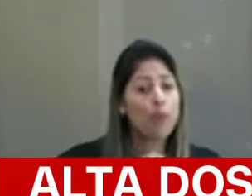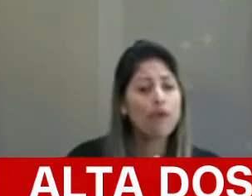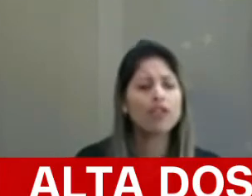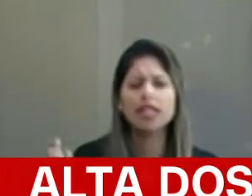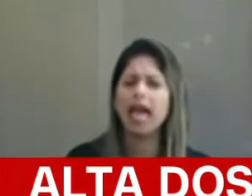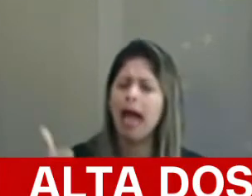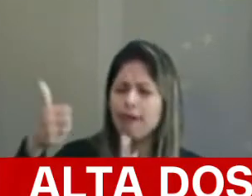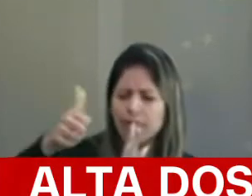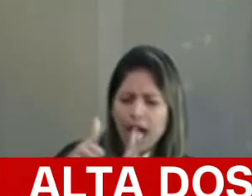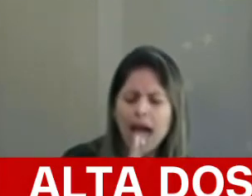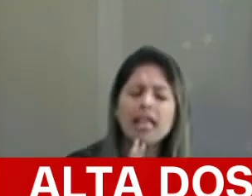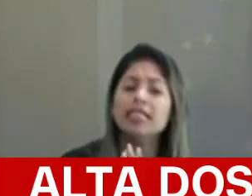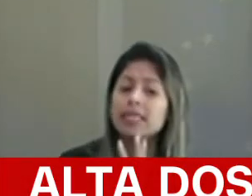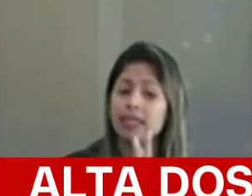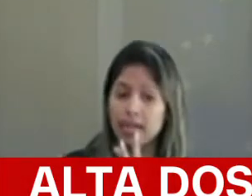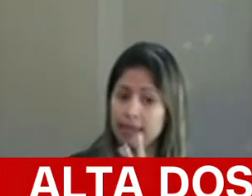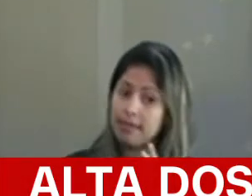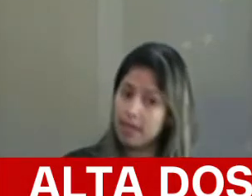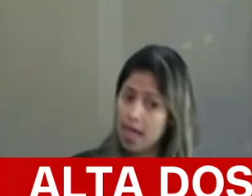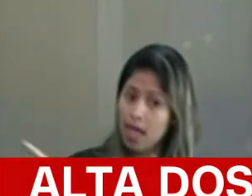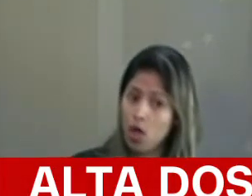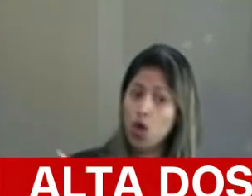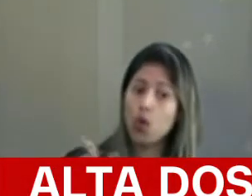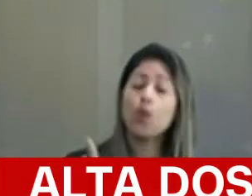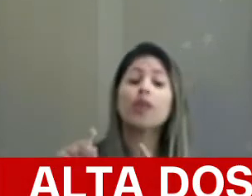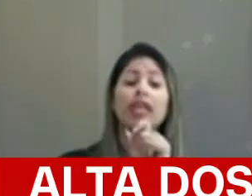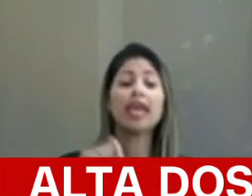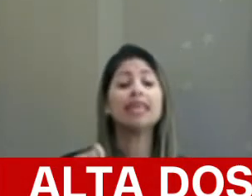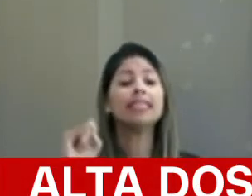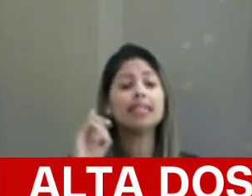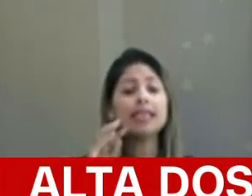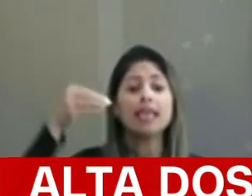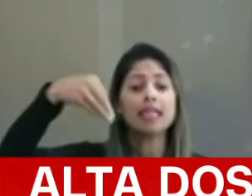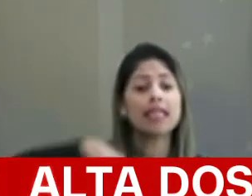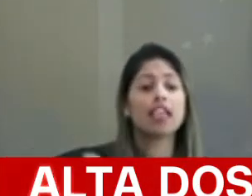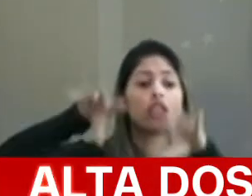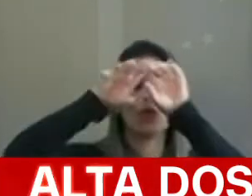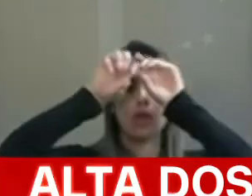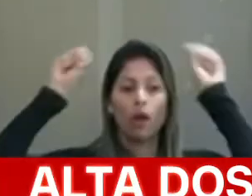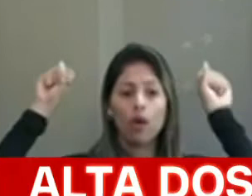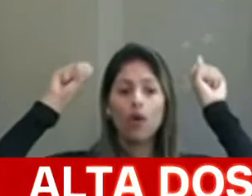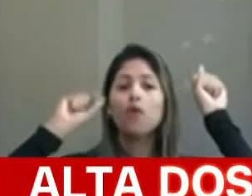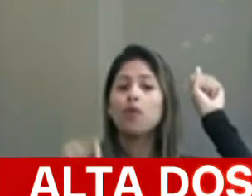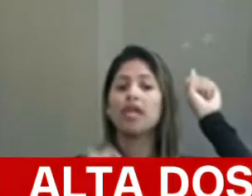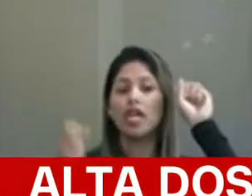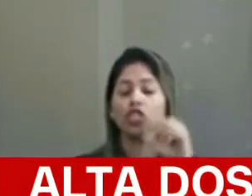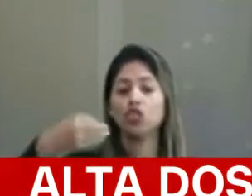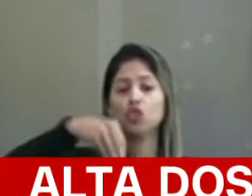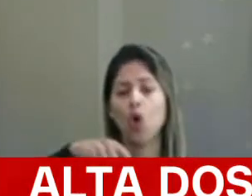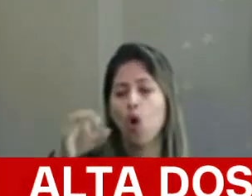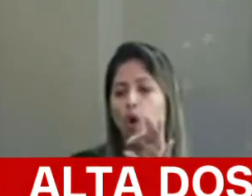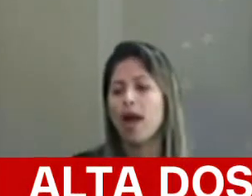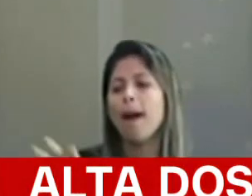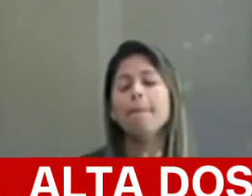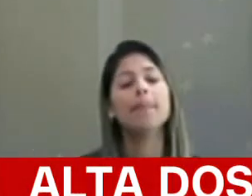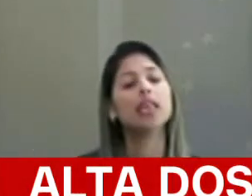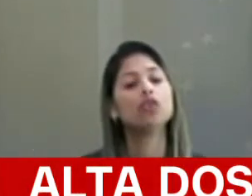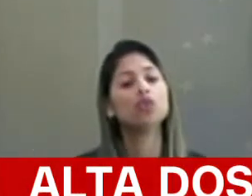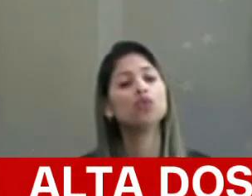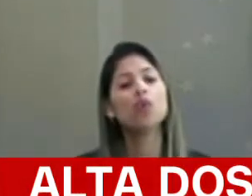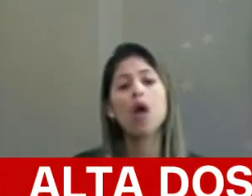rumo deu-se com a interpretação dada à matéria pelo Supremo Tribunal Federal no julgamento do recurso